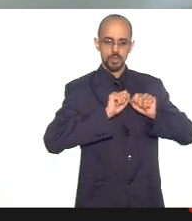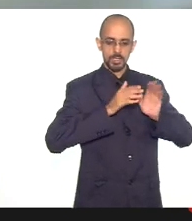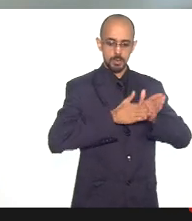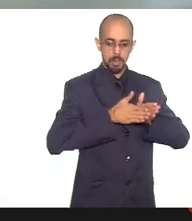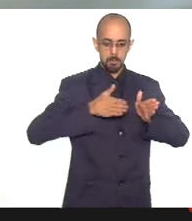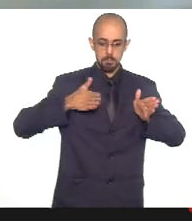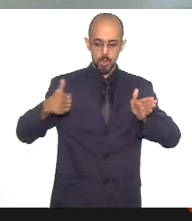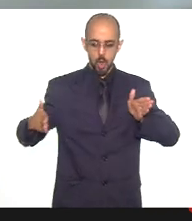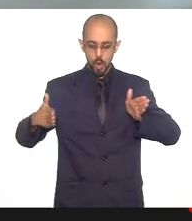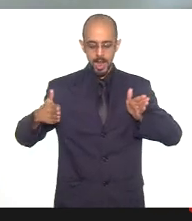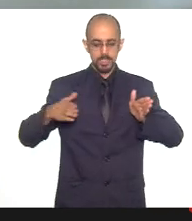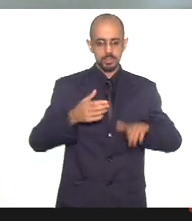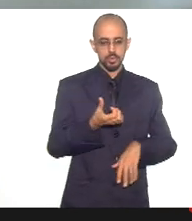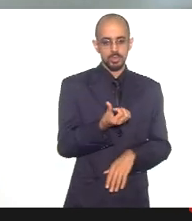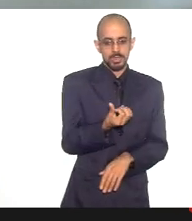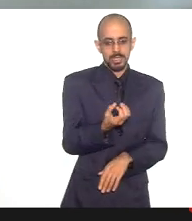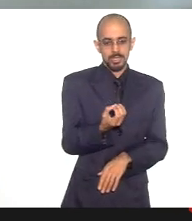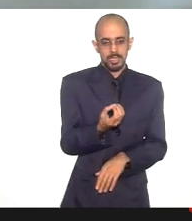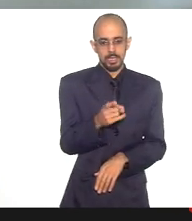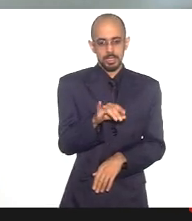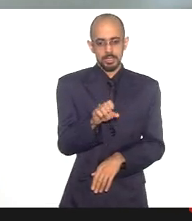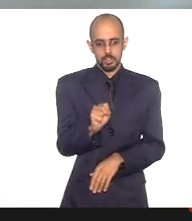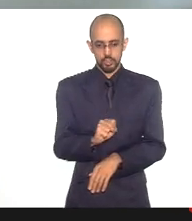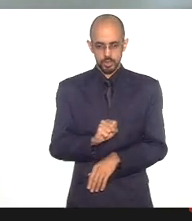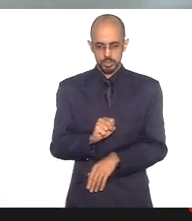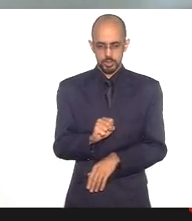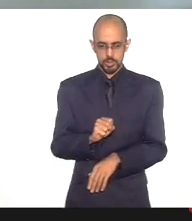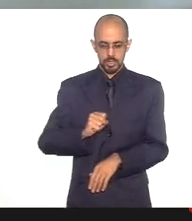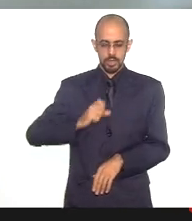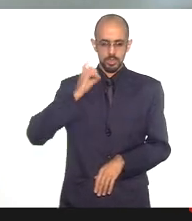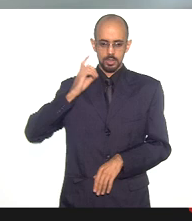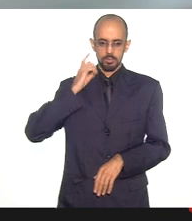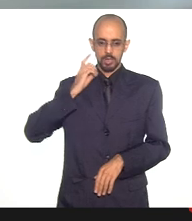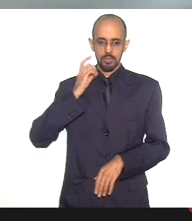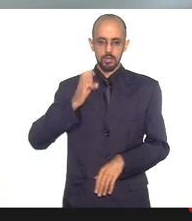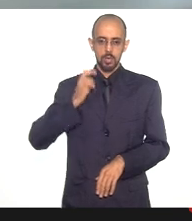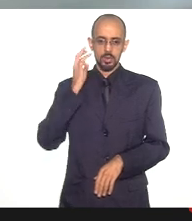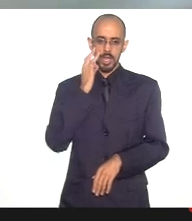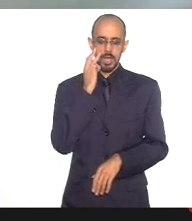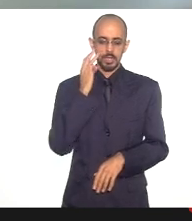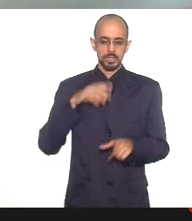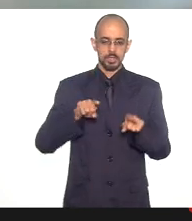por 60 dias. O deputado Valdec, deputado